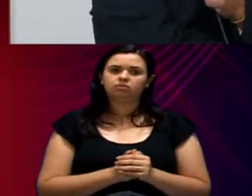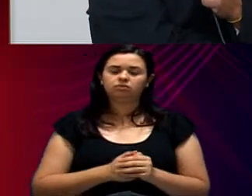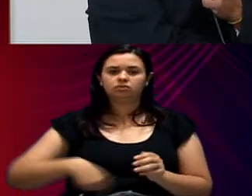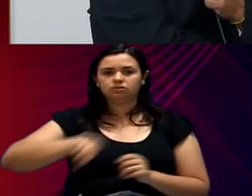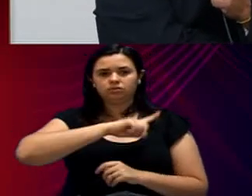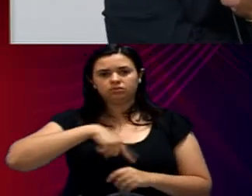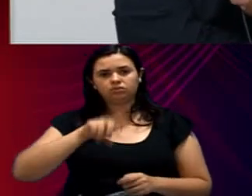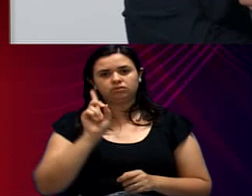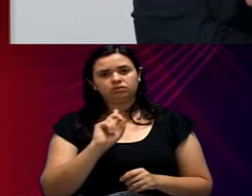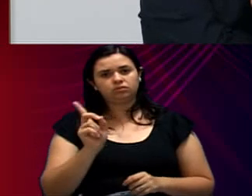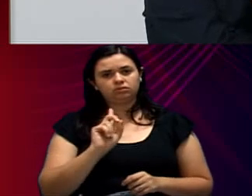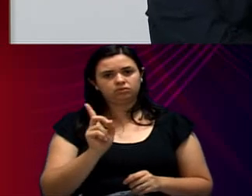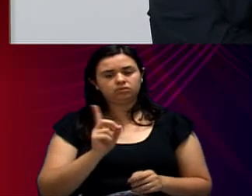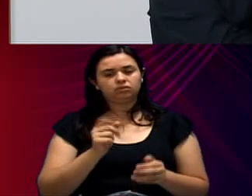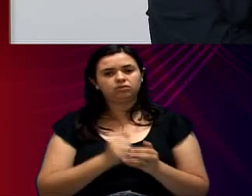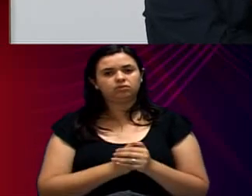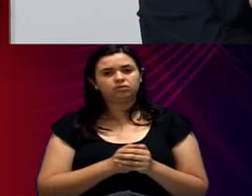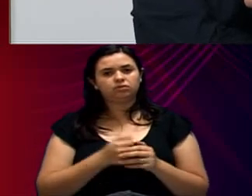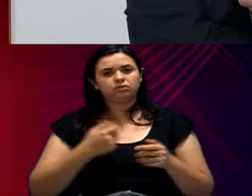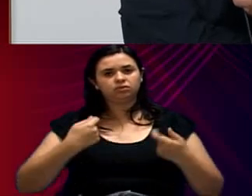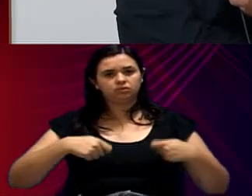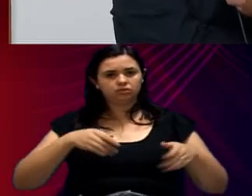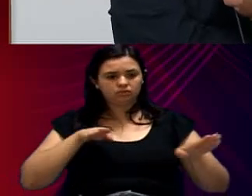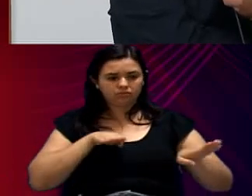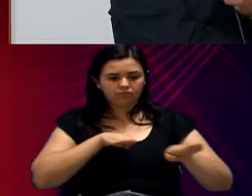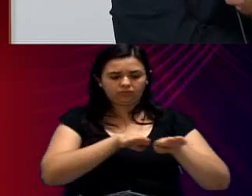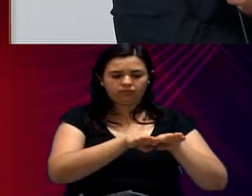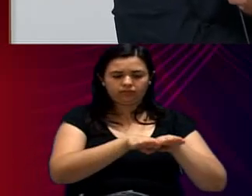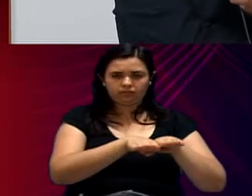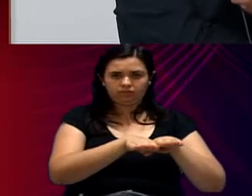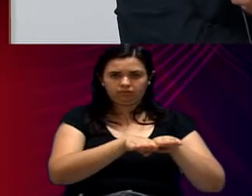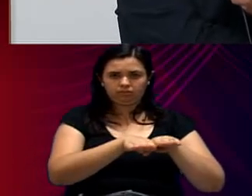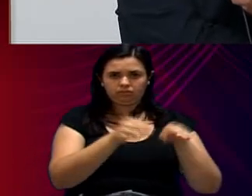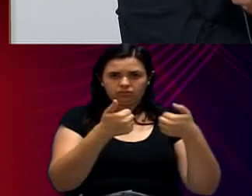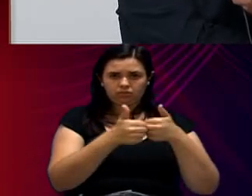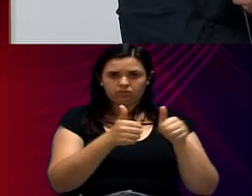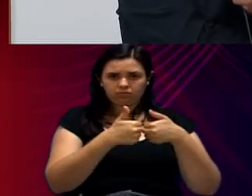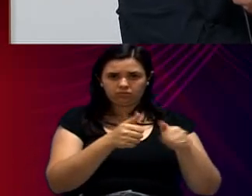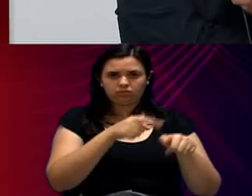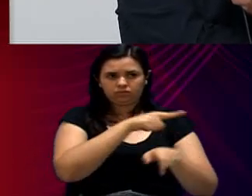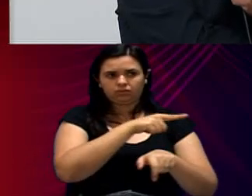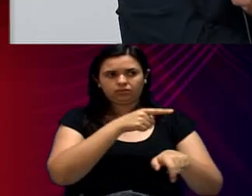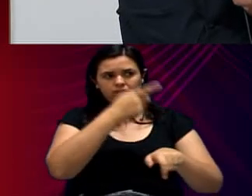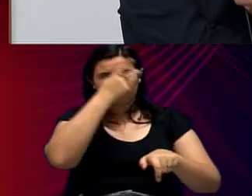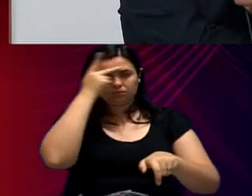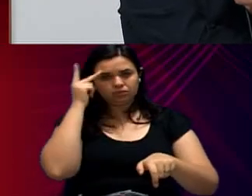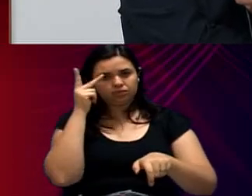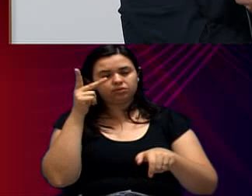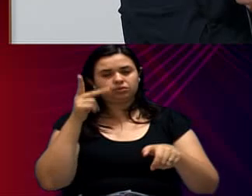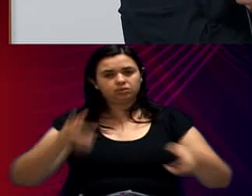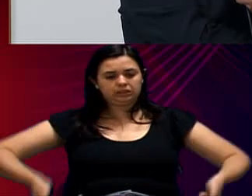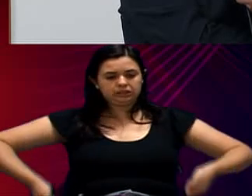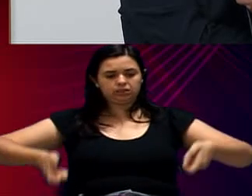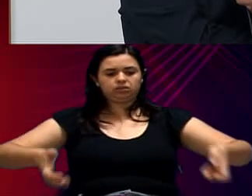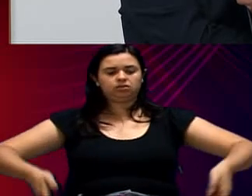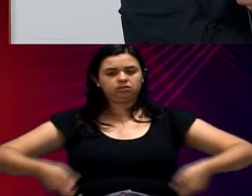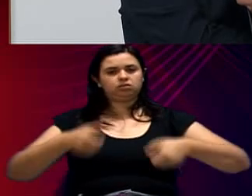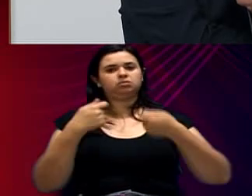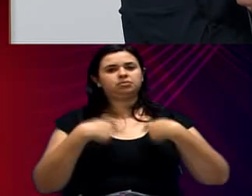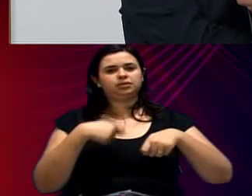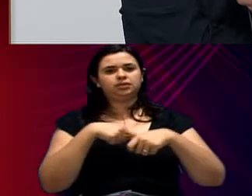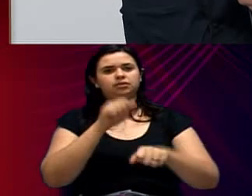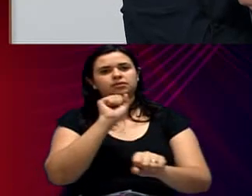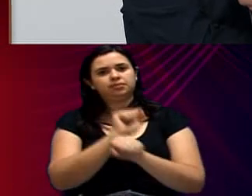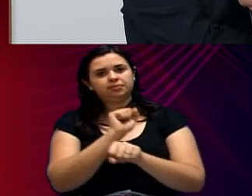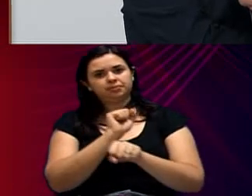não, o nosso ônibus, você viu como é que ele é? Ele vai para uma plataforma, chega lá, se tiver um cadeirante aguardando, ele tem que esperar o agente de bordo vir